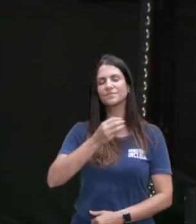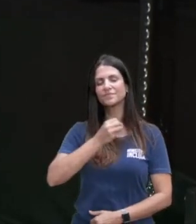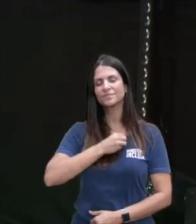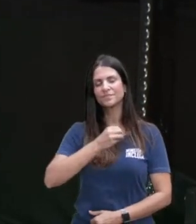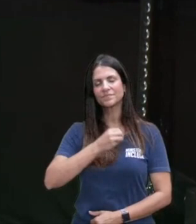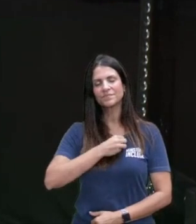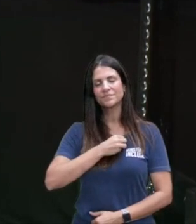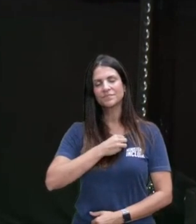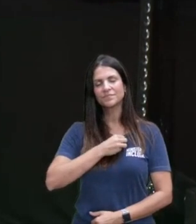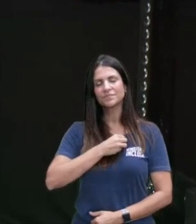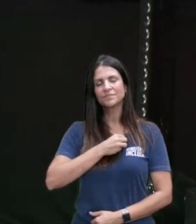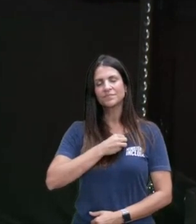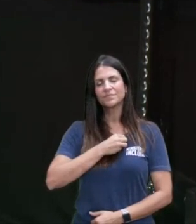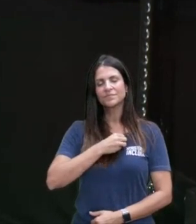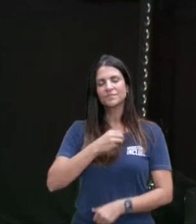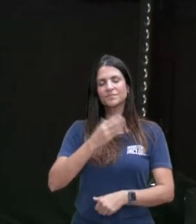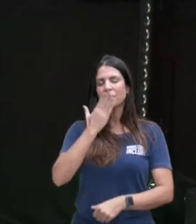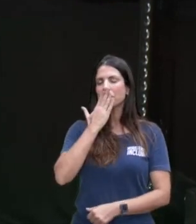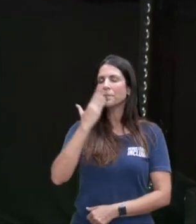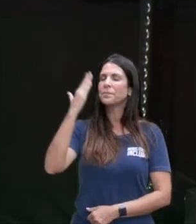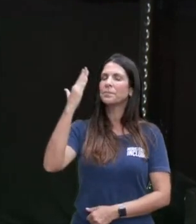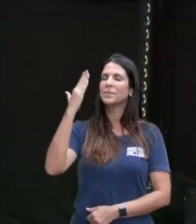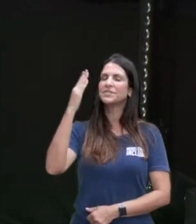Oi e o peço que tomou diz a minha história